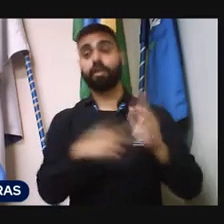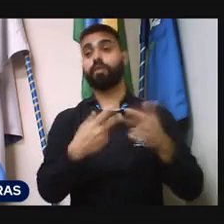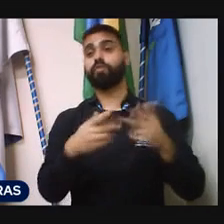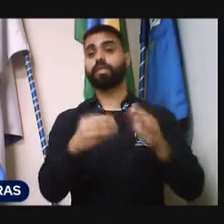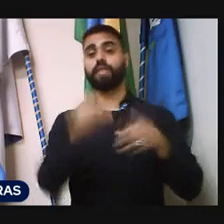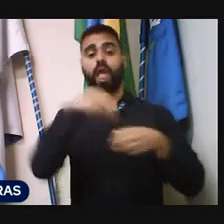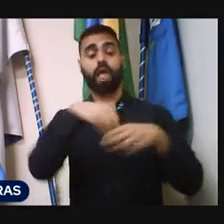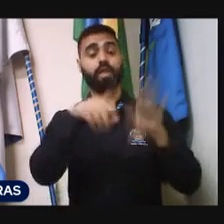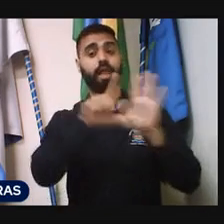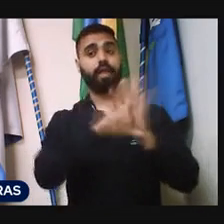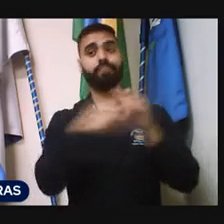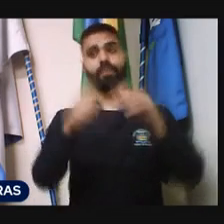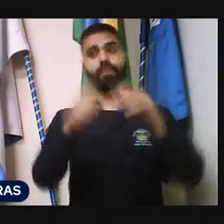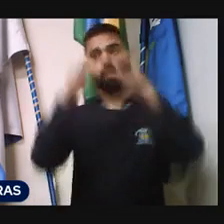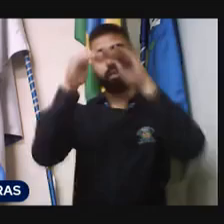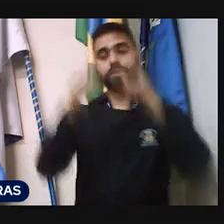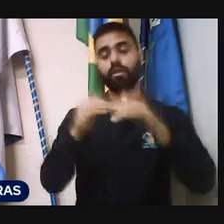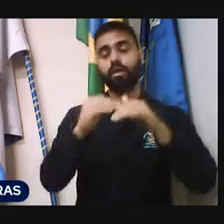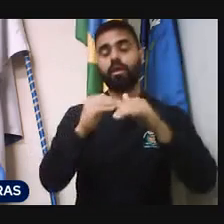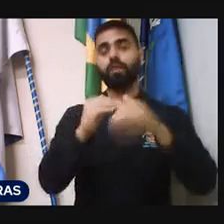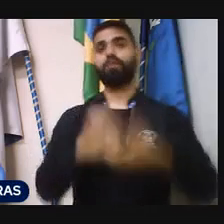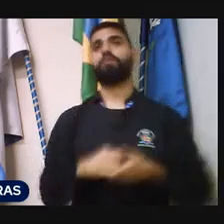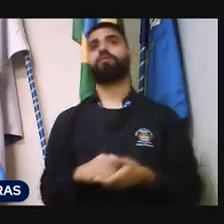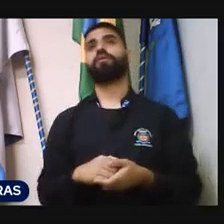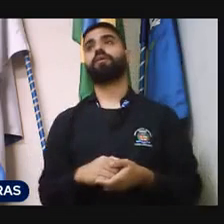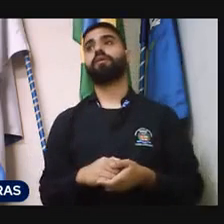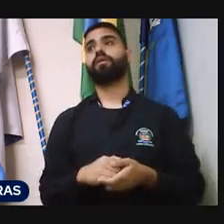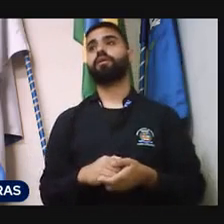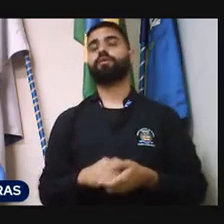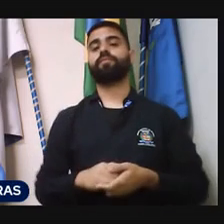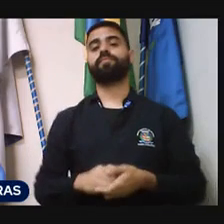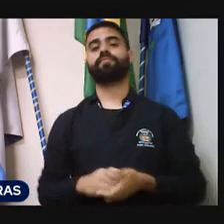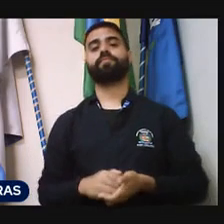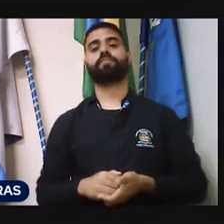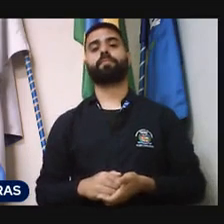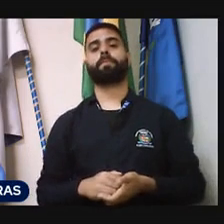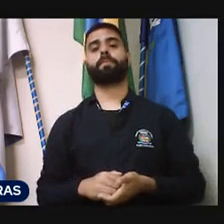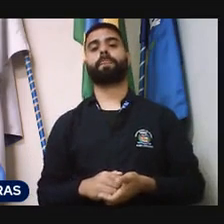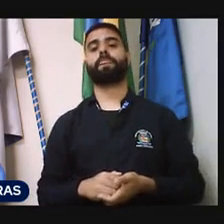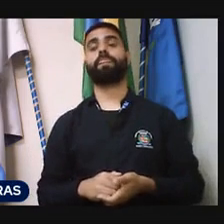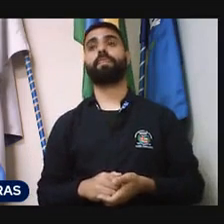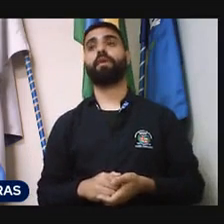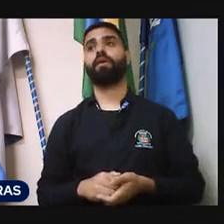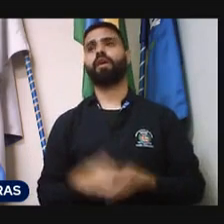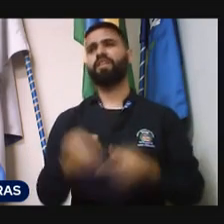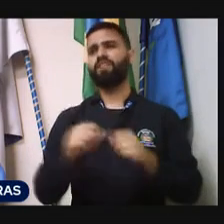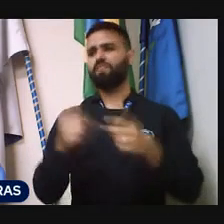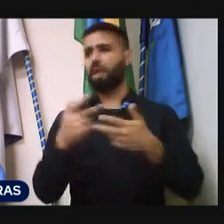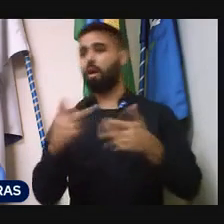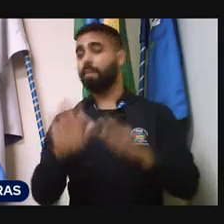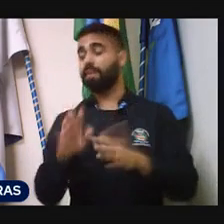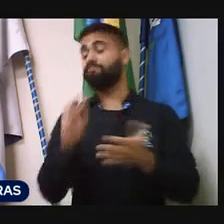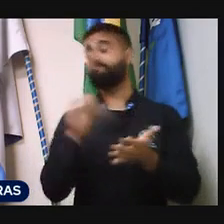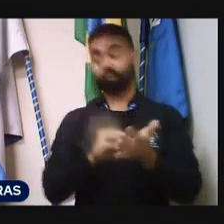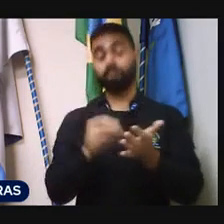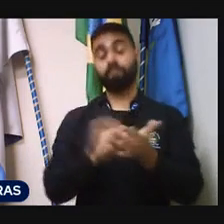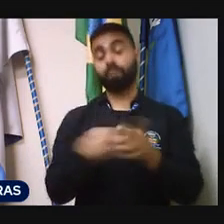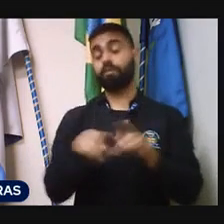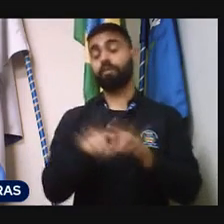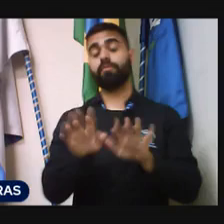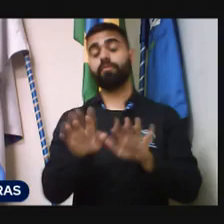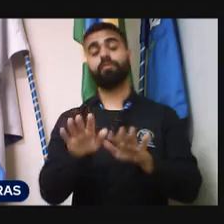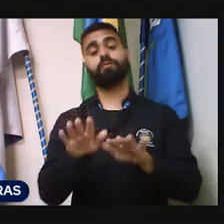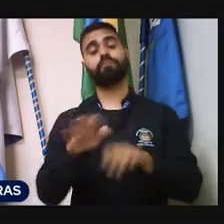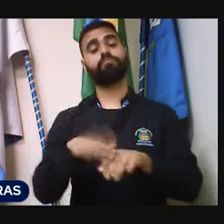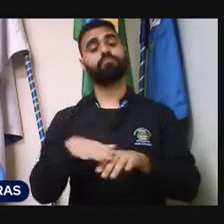a serem cumpridas e a gente fez tudo isso né falta muita coisa ainda mas o